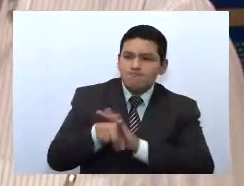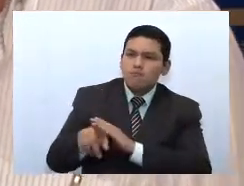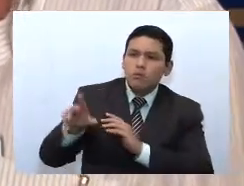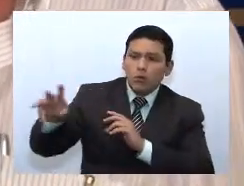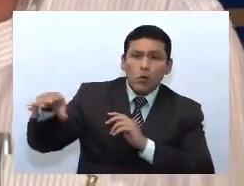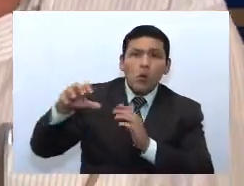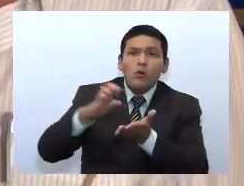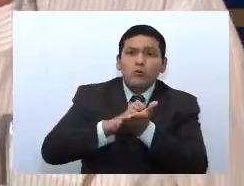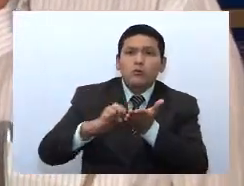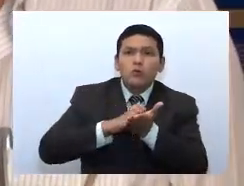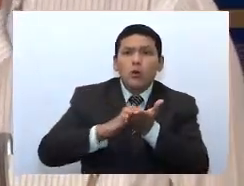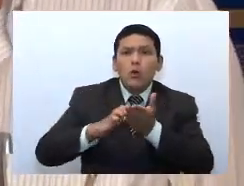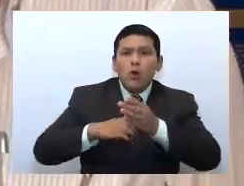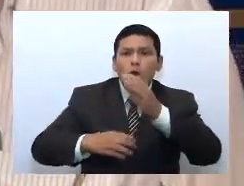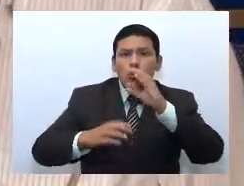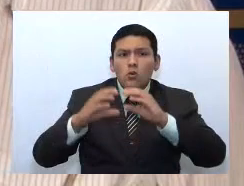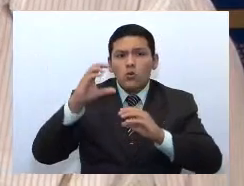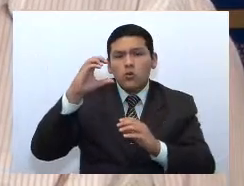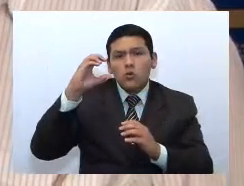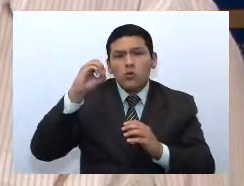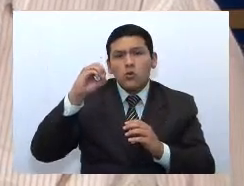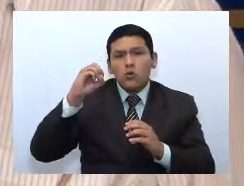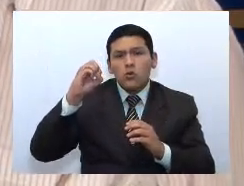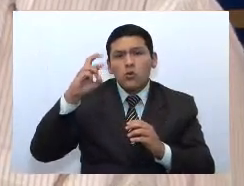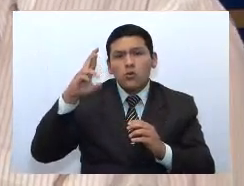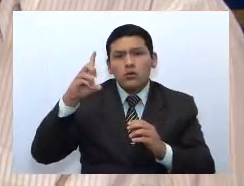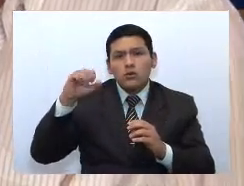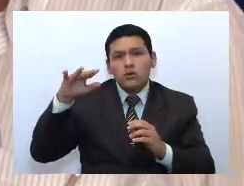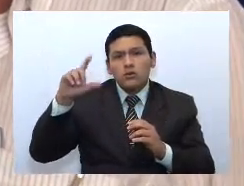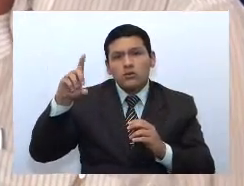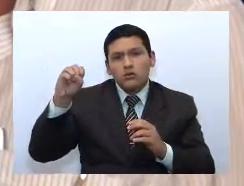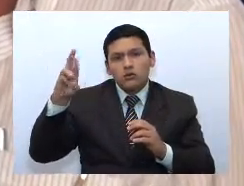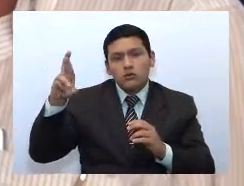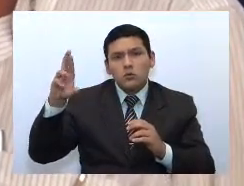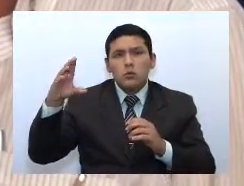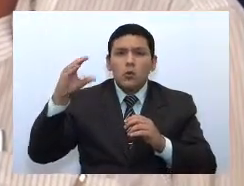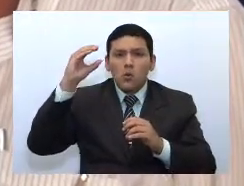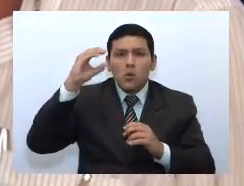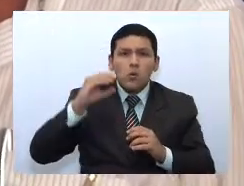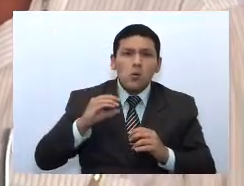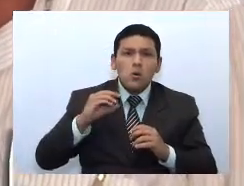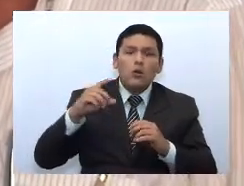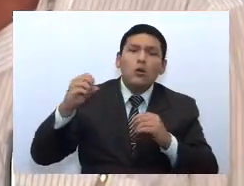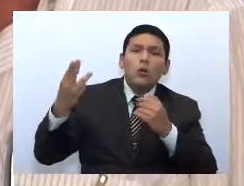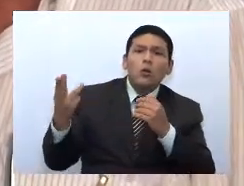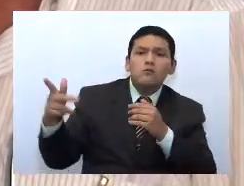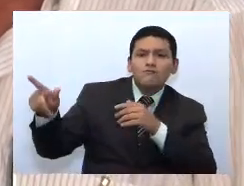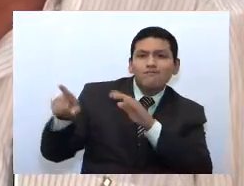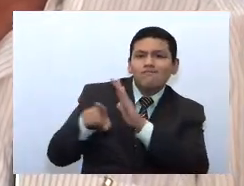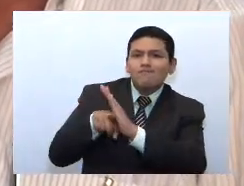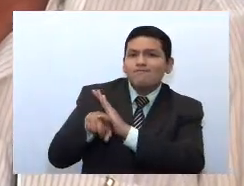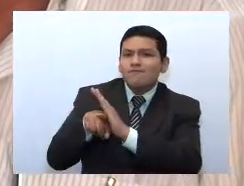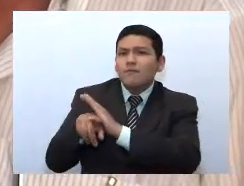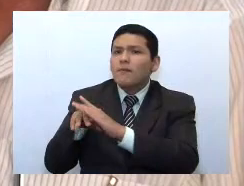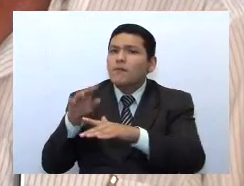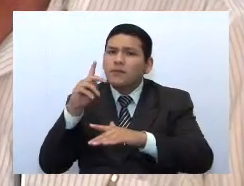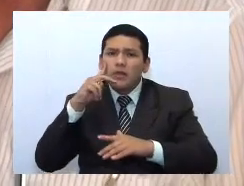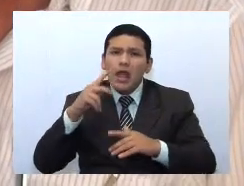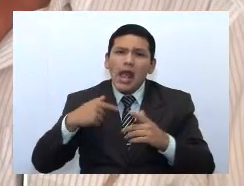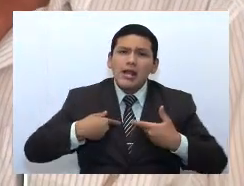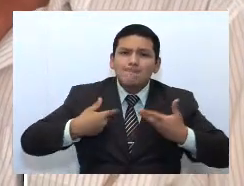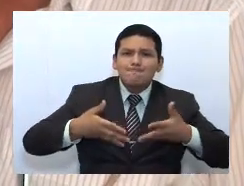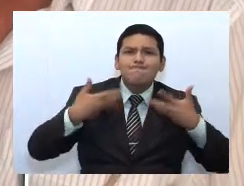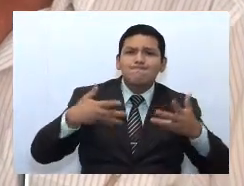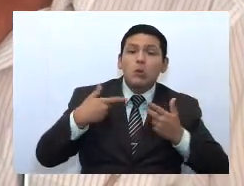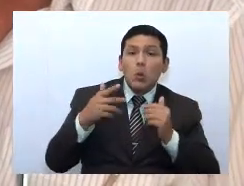secretários, coordenadores, diretores, pessoas que têm vindo até aqui. Condiz com a expectativa, com a necessidade daquilo que precisa ser feito, Wagner?